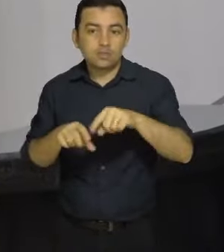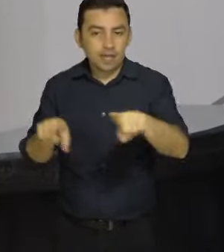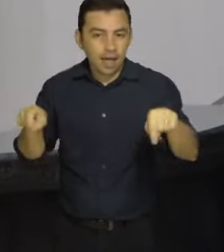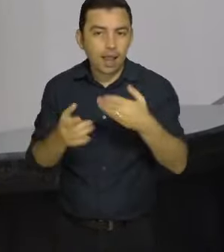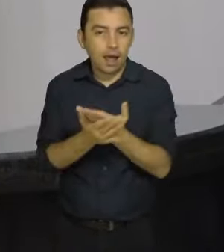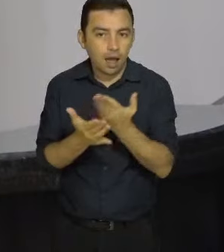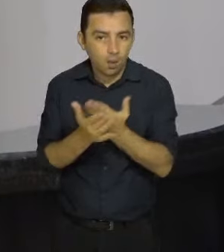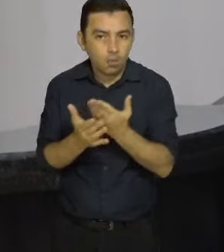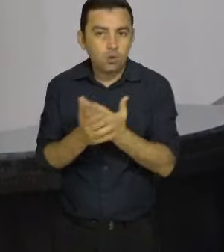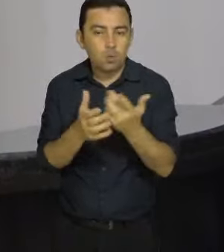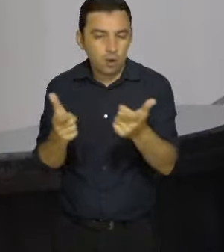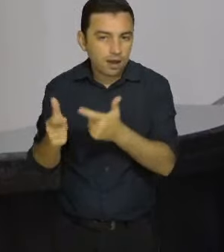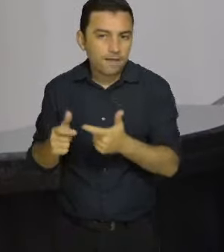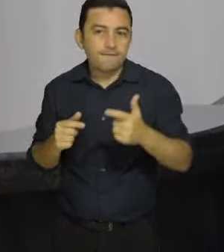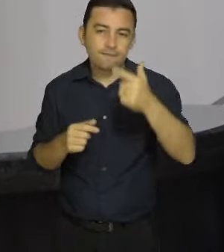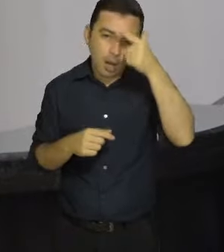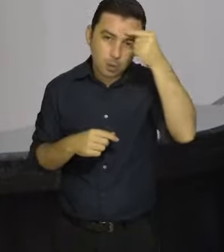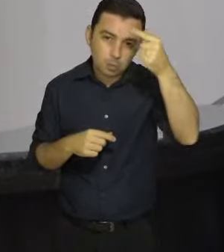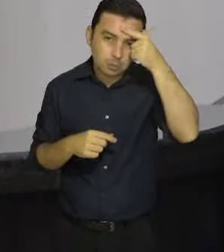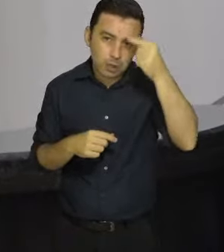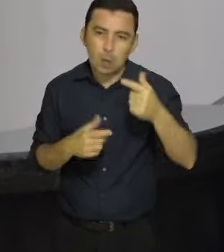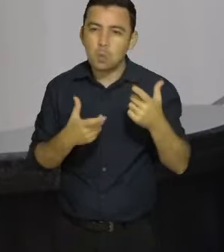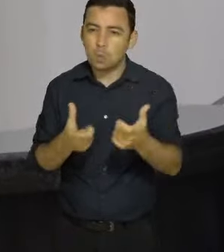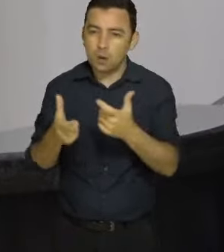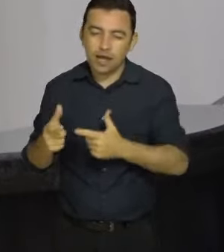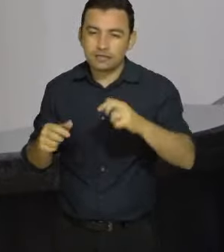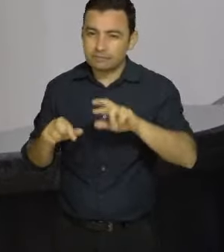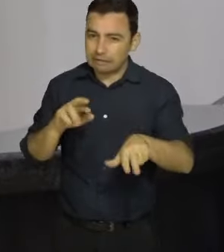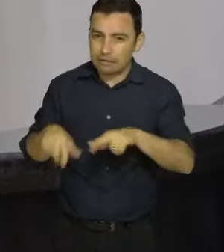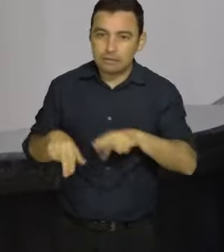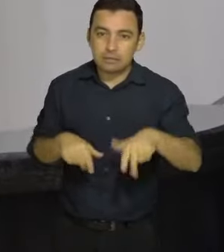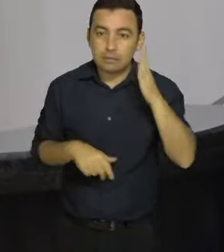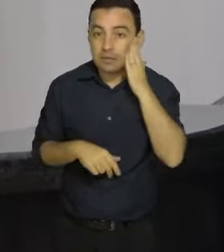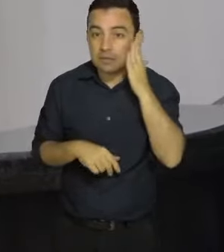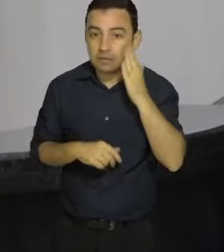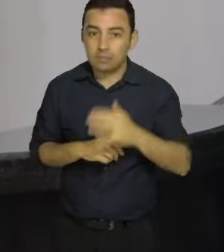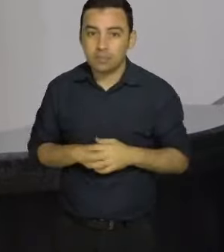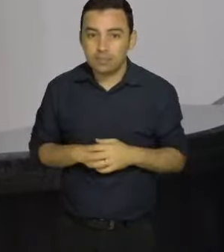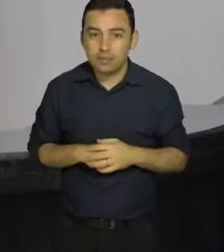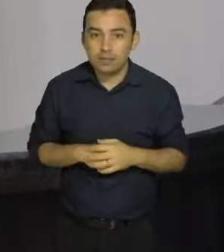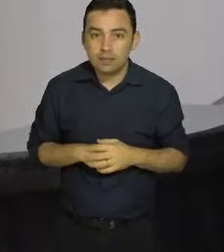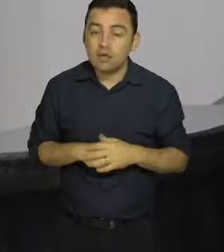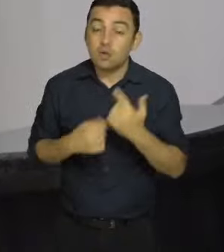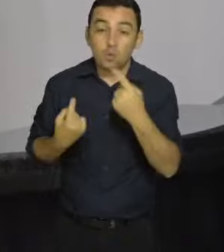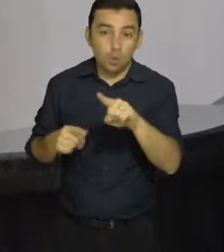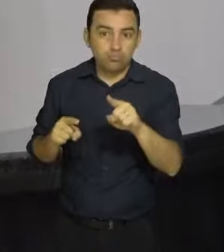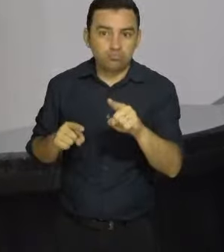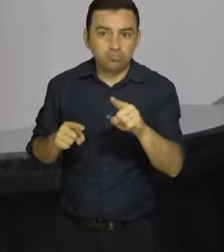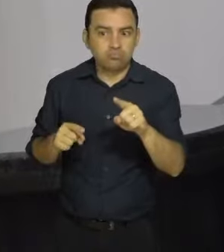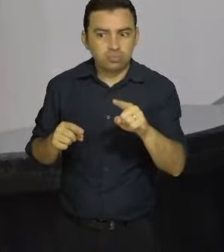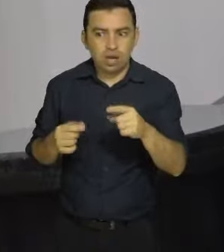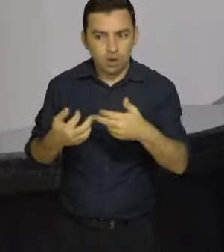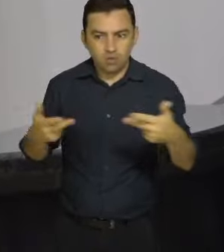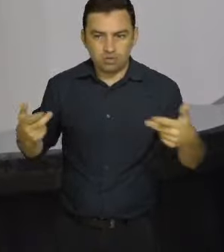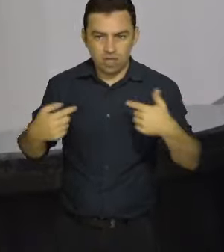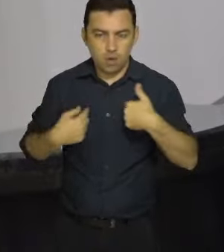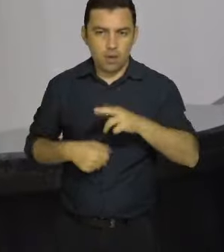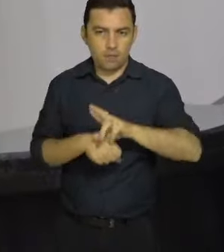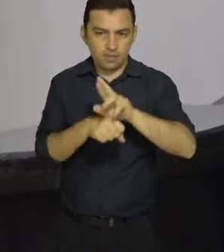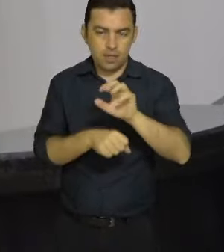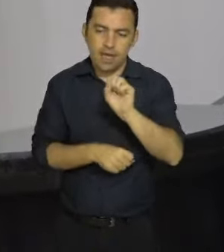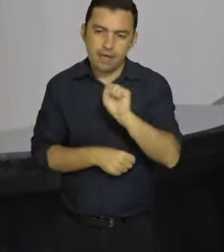espaços acadêmicos, os diversos saberes. Contra esse estado de coisas, estou aqui não apenas como representante da